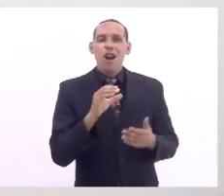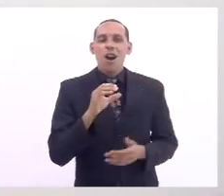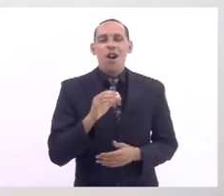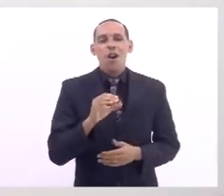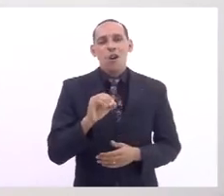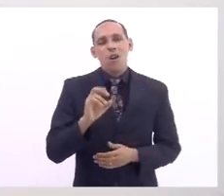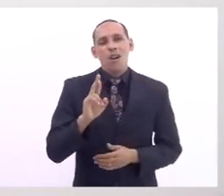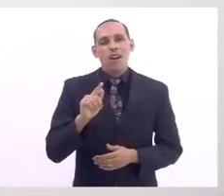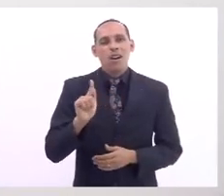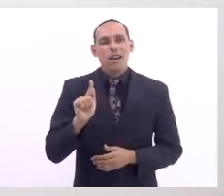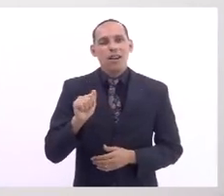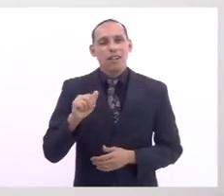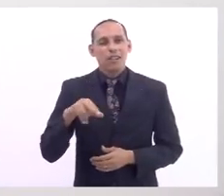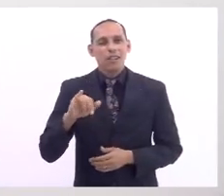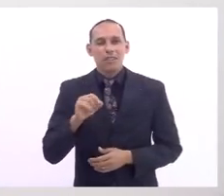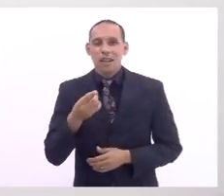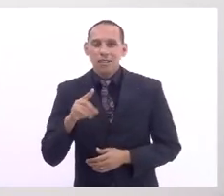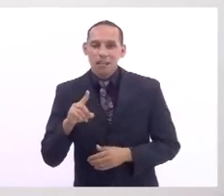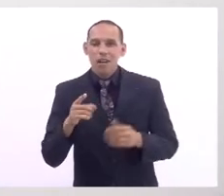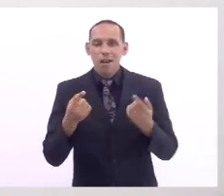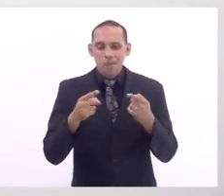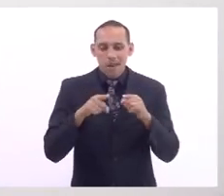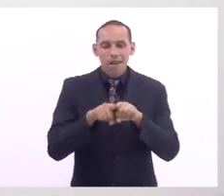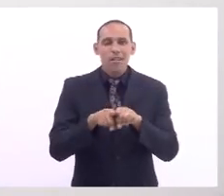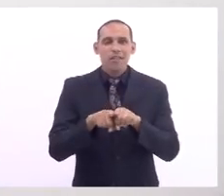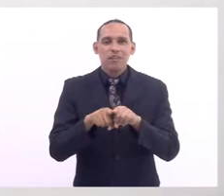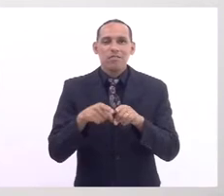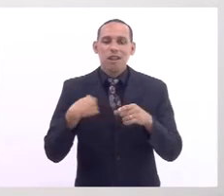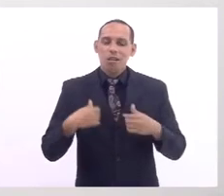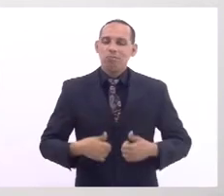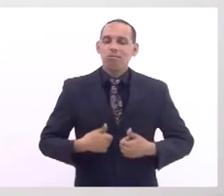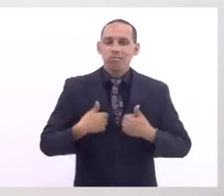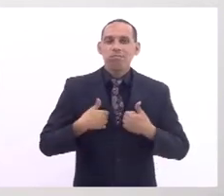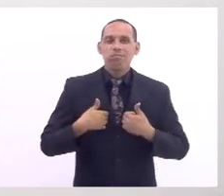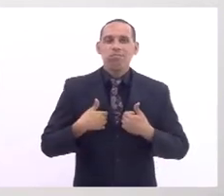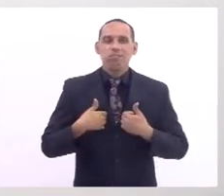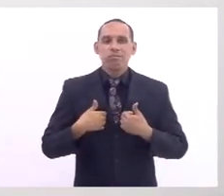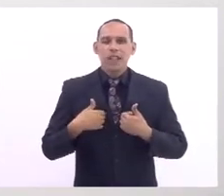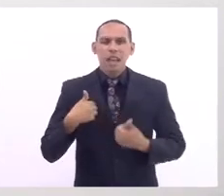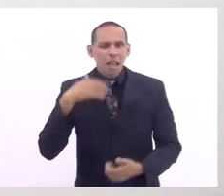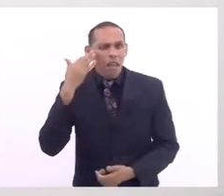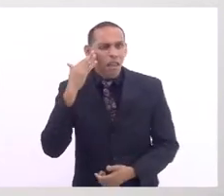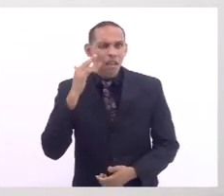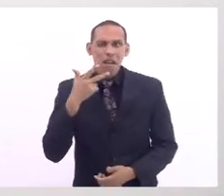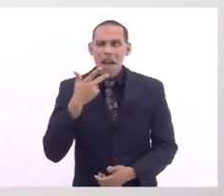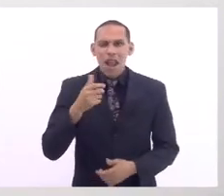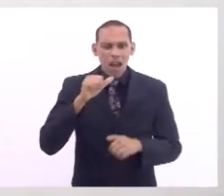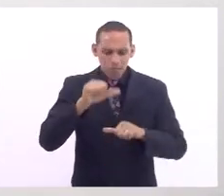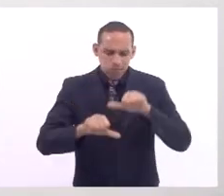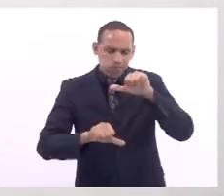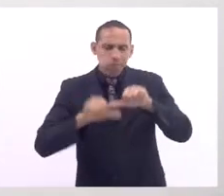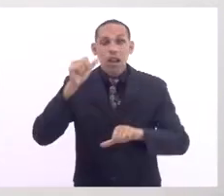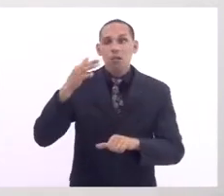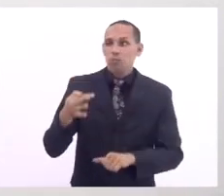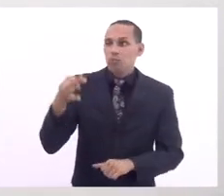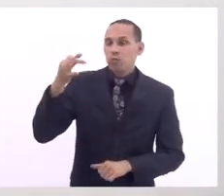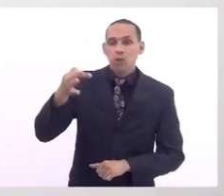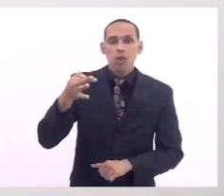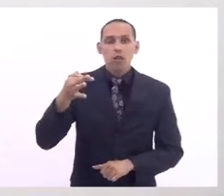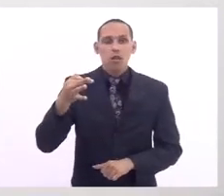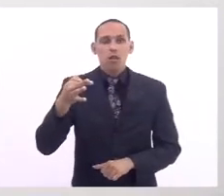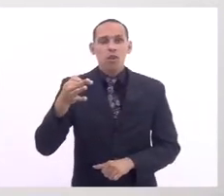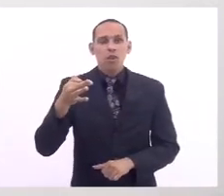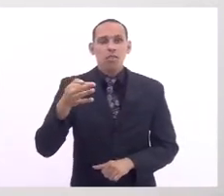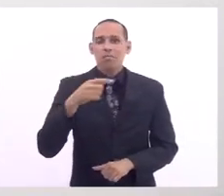me emocionam muito e entendo que a gente não tem como falar de transformação né de um futuro transformador